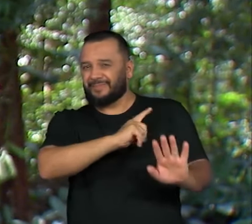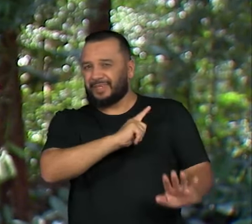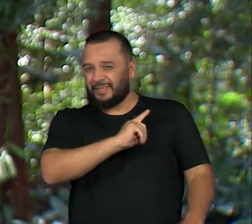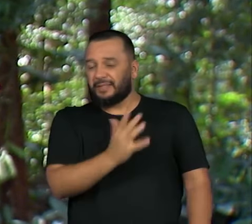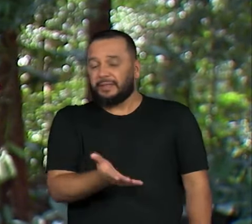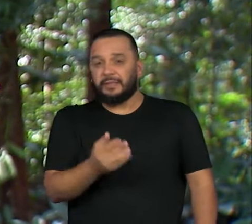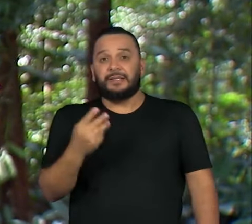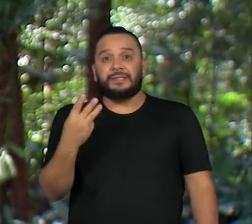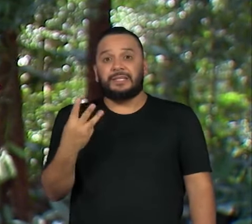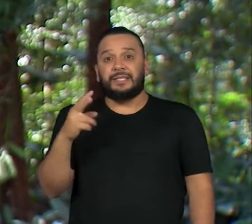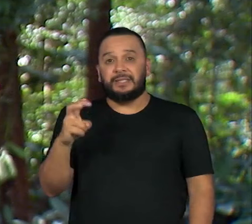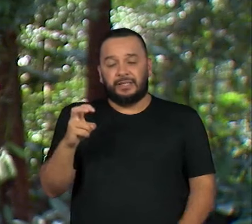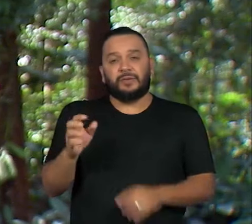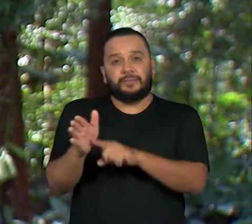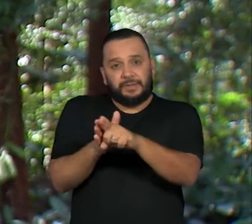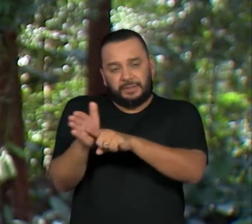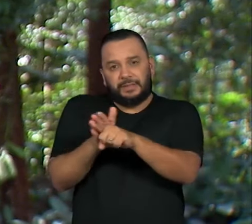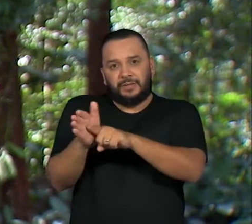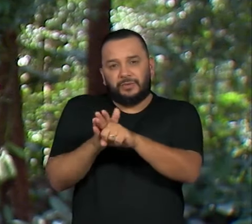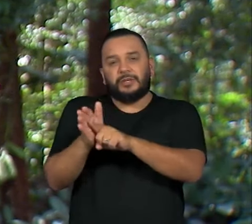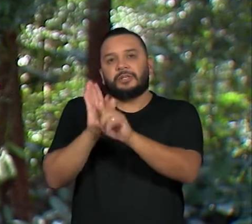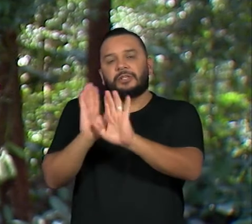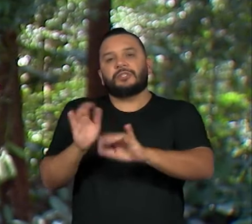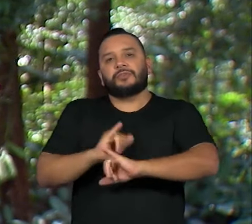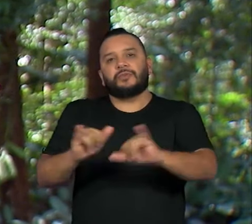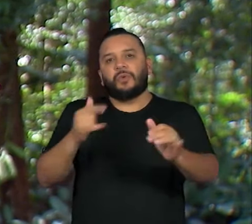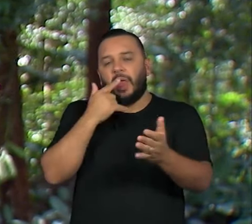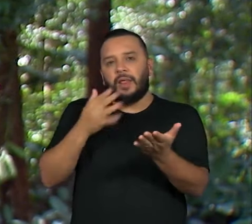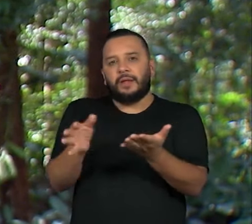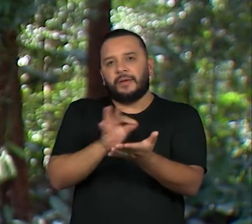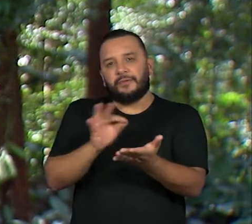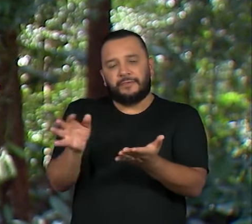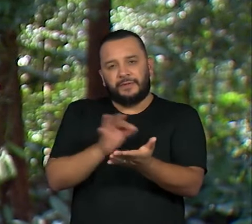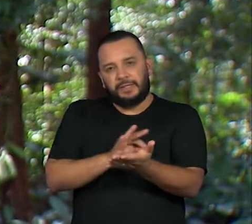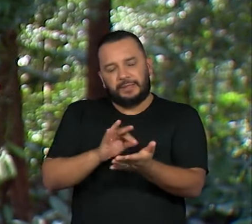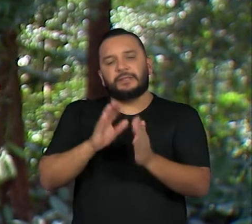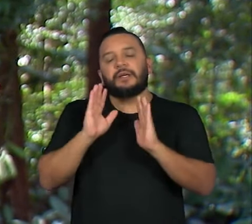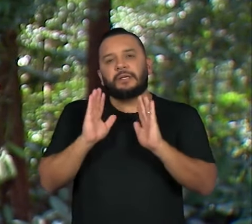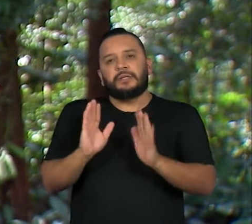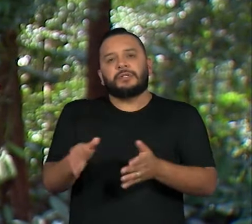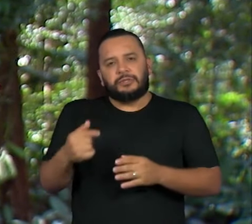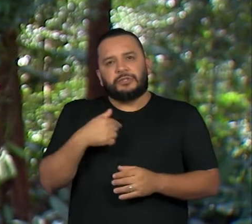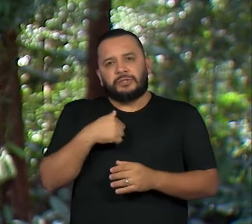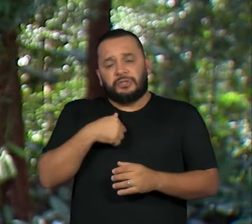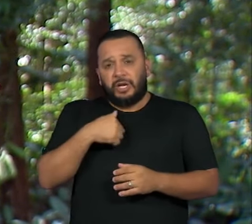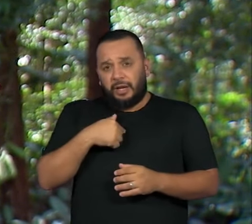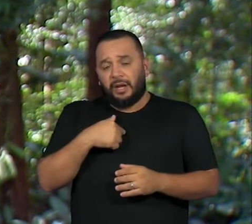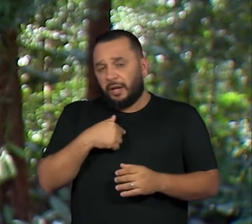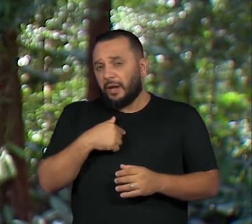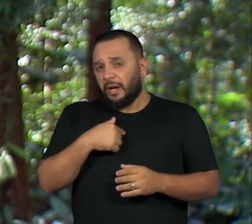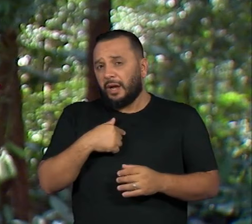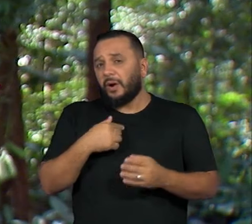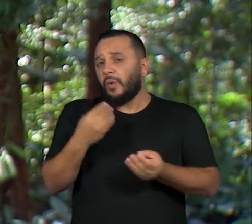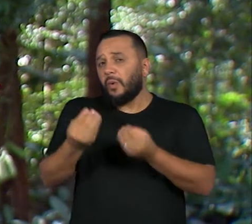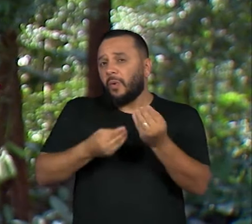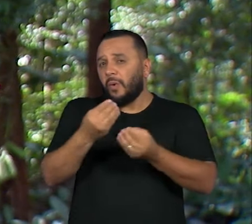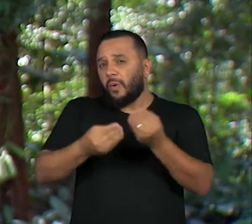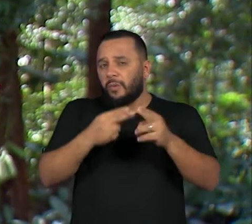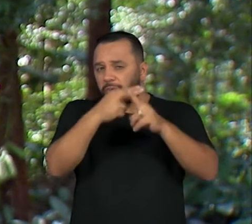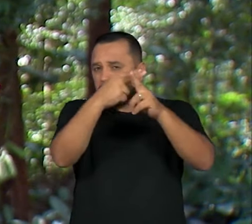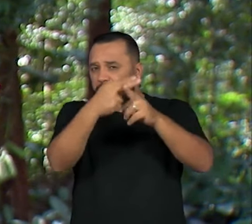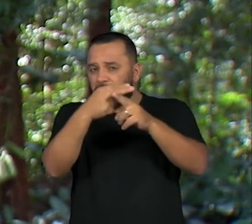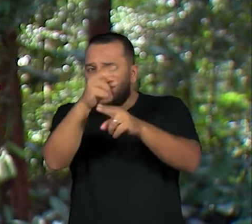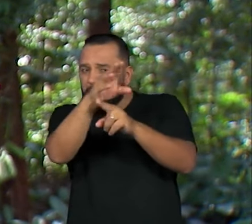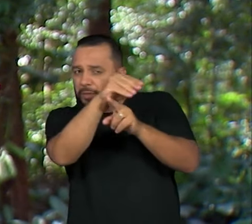pesquisadores, publicado na revista Science. A indicação dos cientistas é criar um sistema de monitoramento que